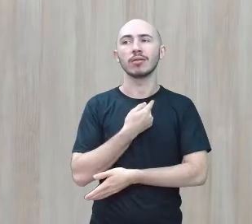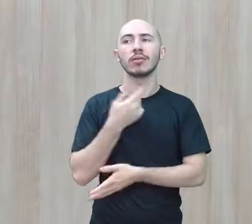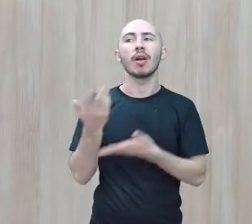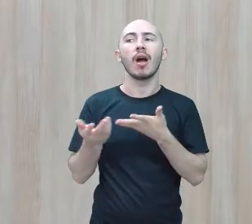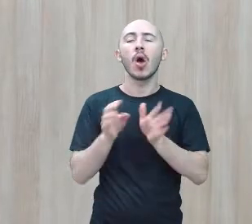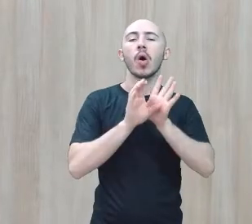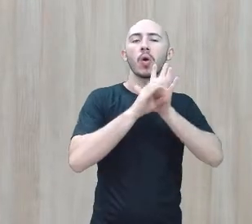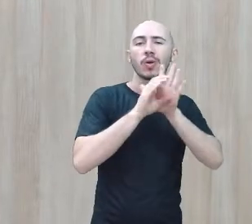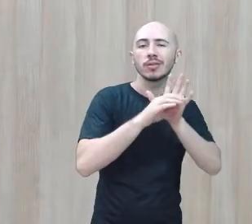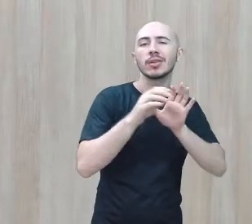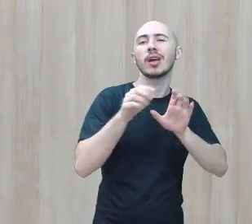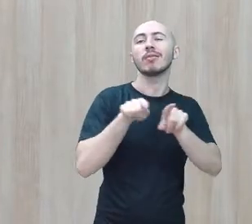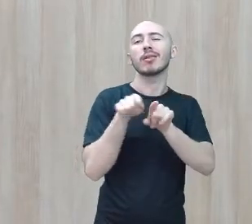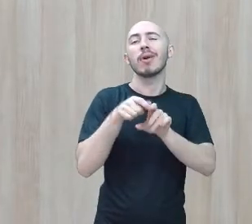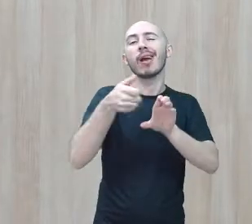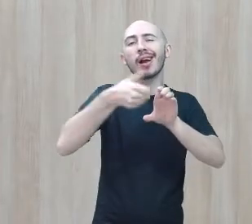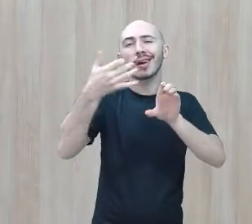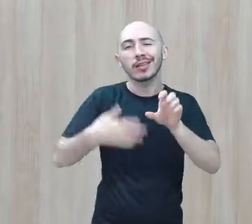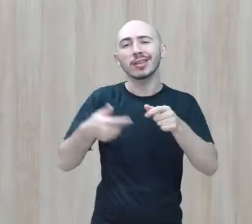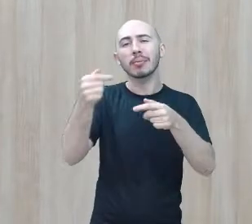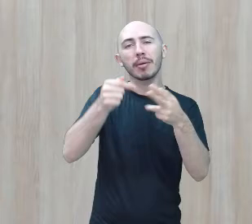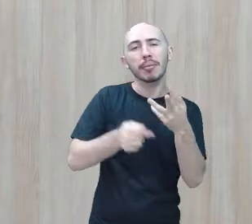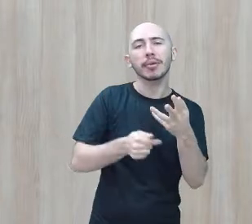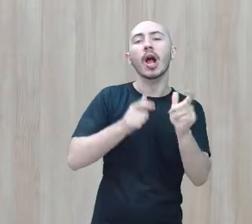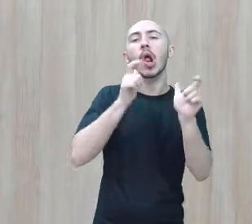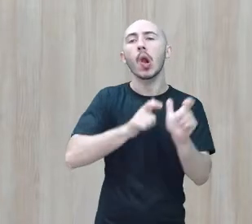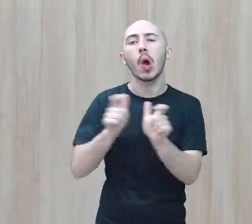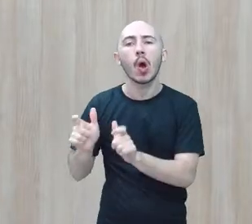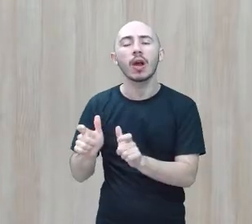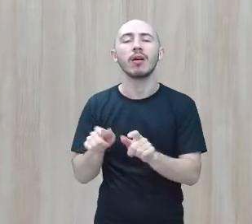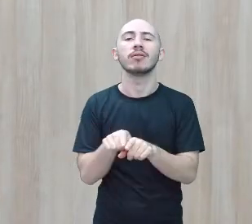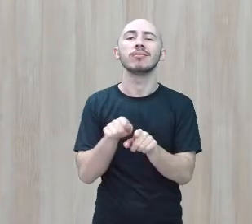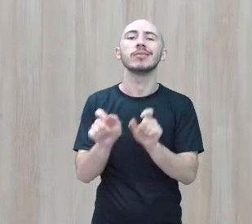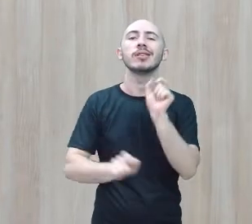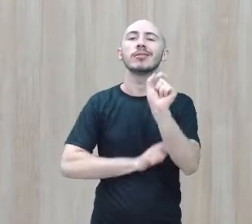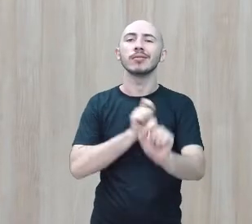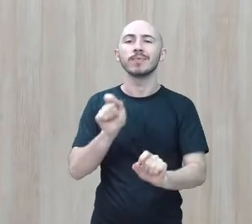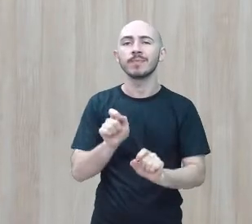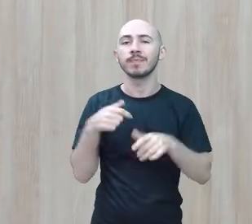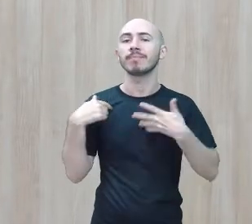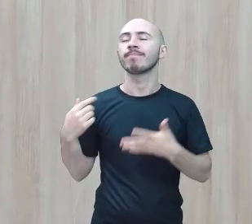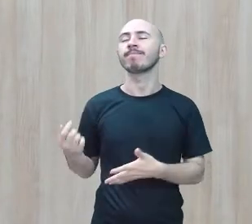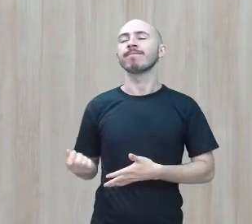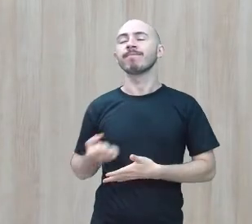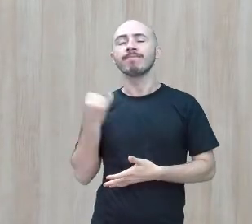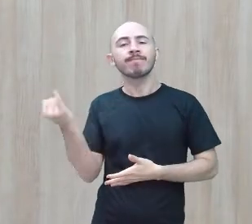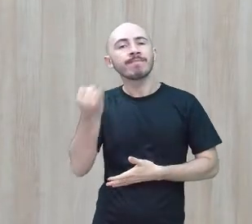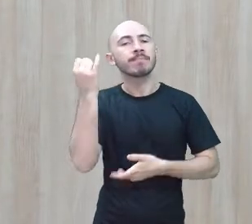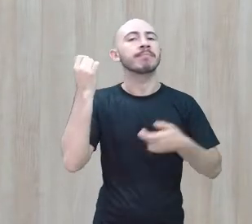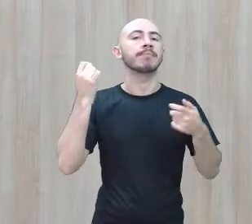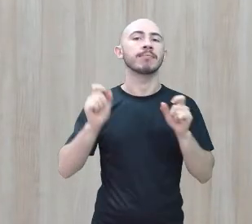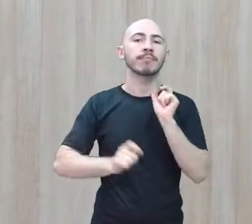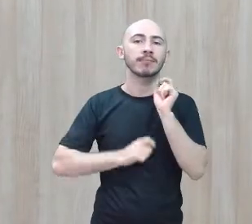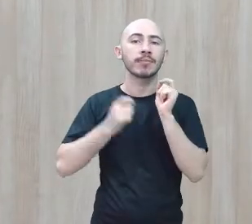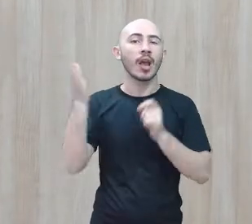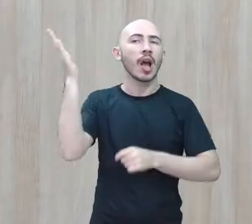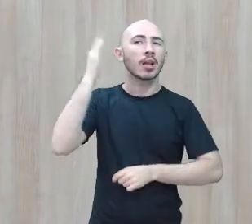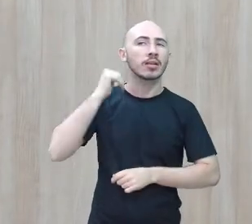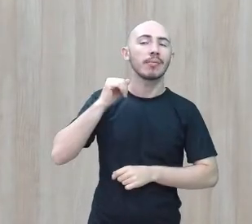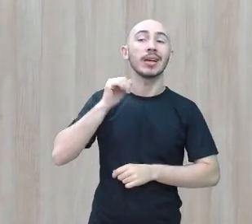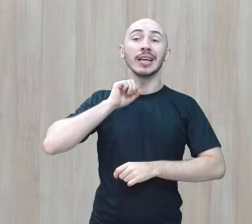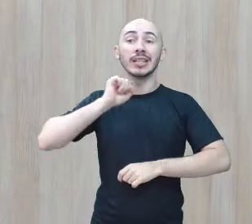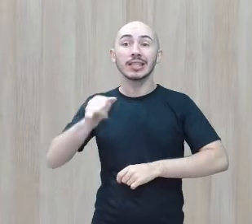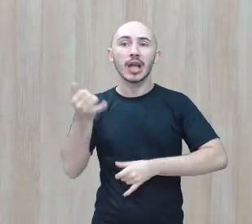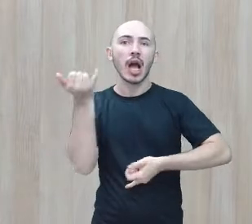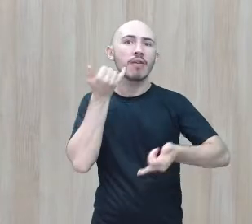conceitos, características, localização, nós vamos ver também que é muito importante sabermos se essas informações